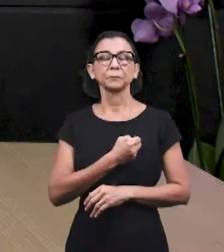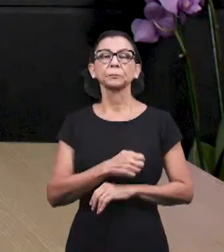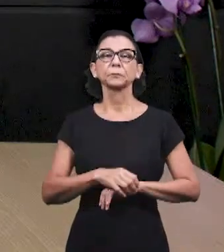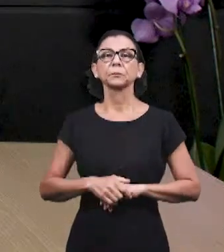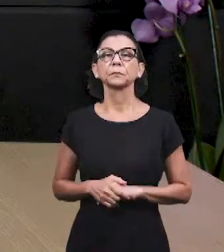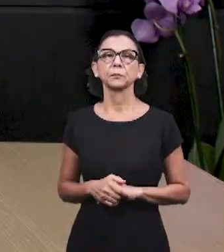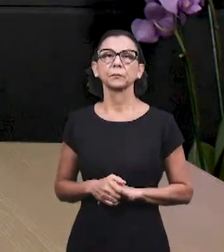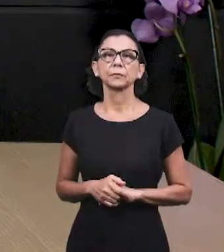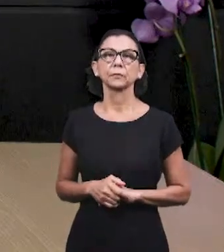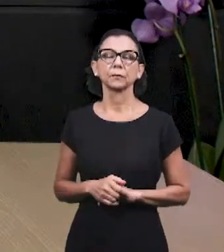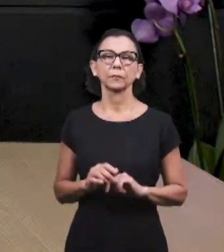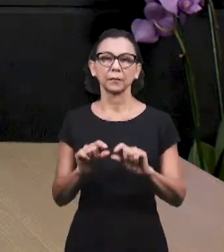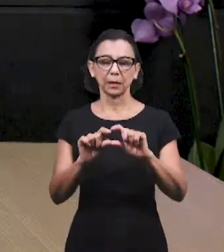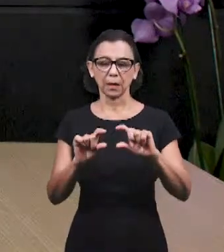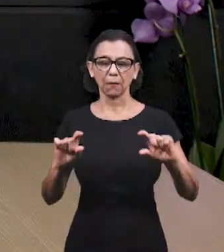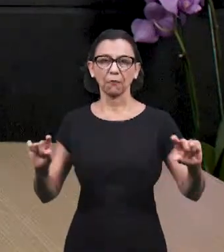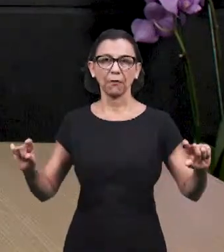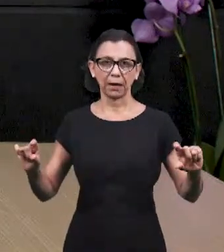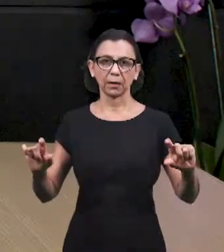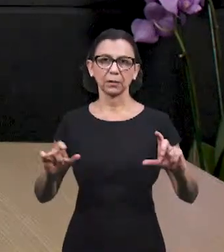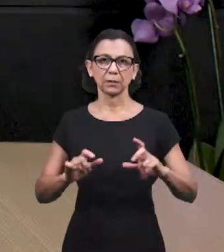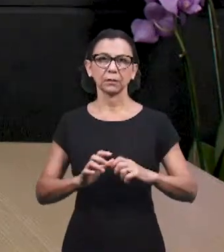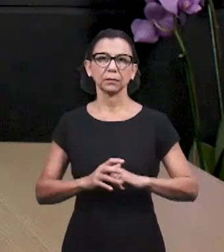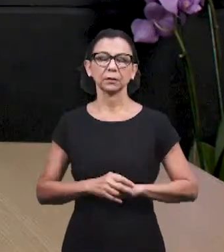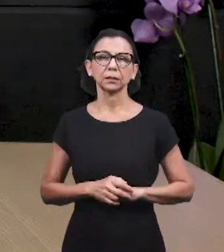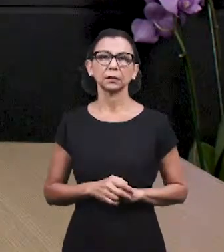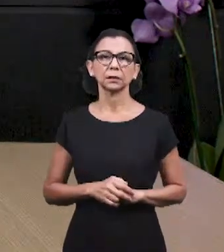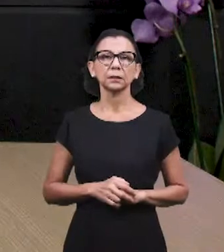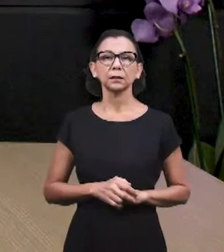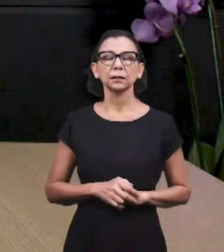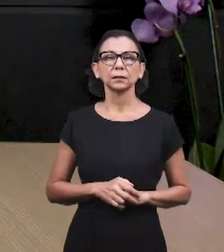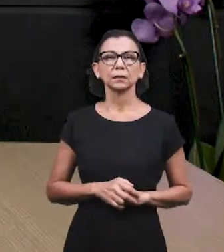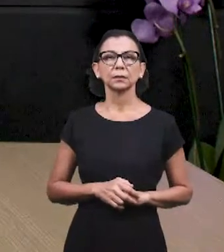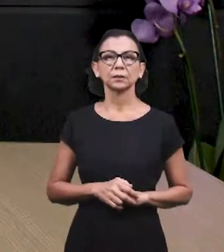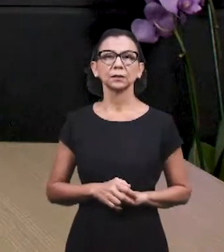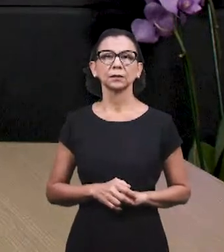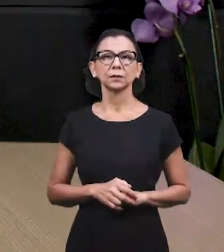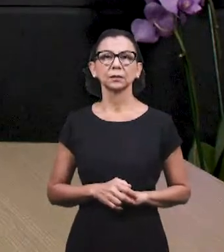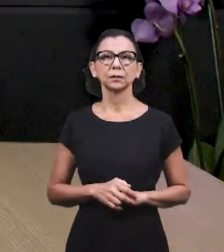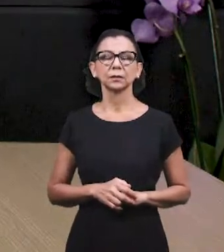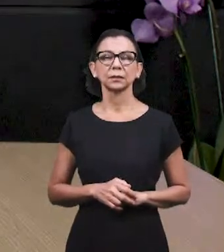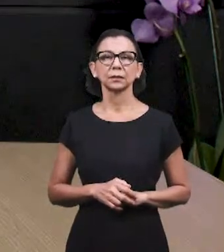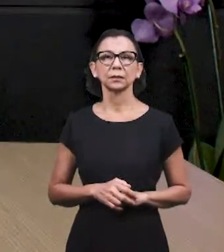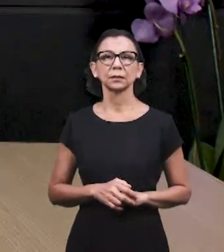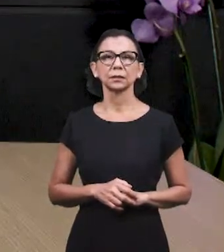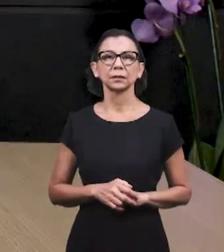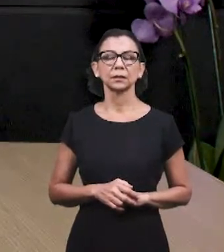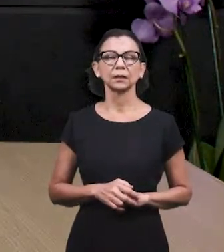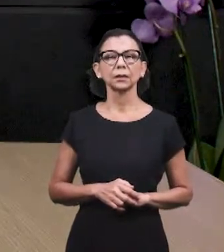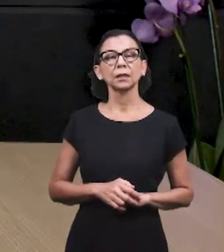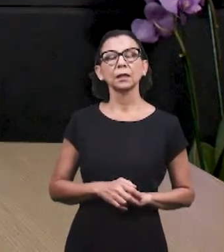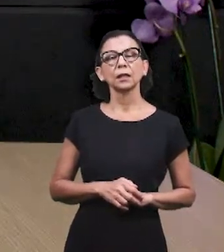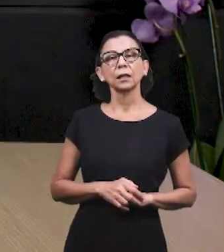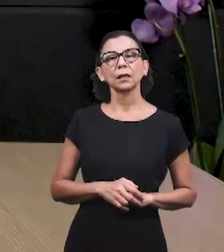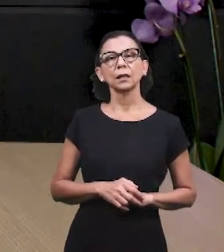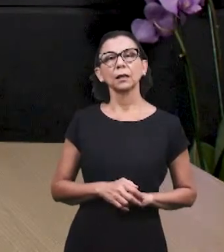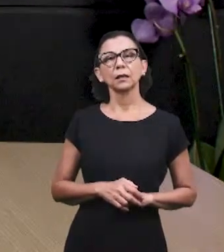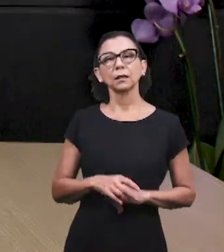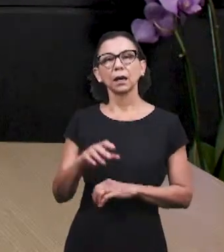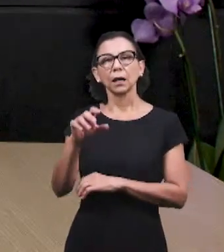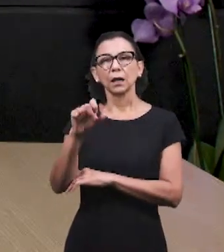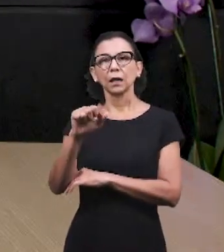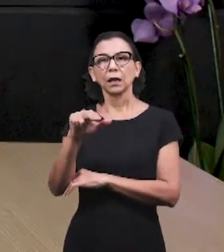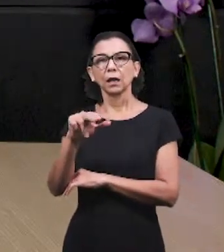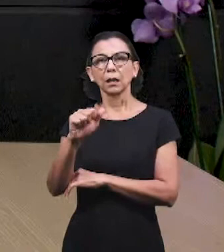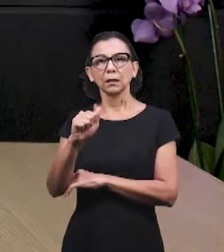contribuição, ou seja, essa frase foi escrita lá do estado de Minas Gerais, da nossa irmã Ana Carolina Oliveira. Ela